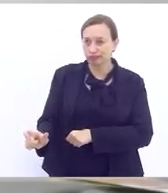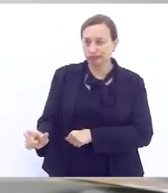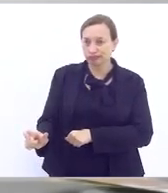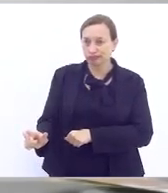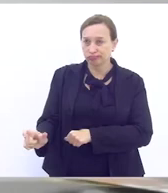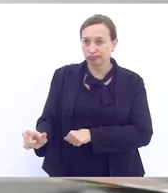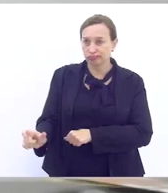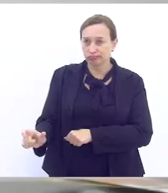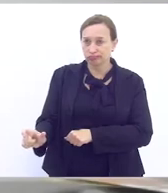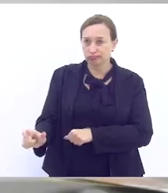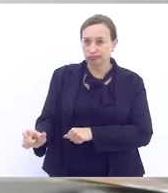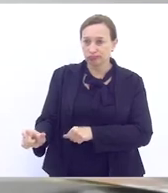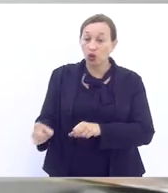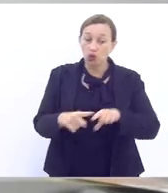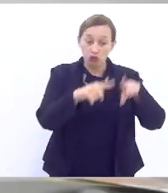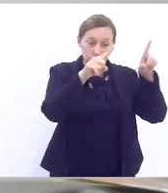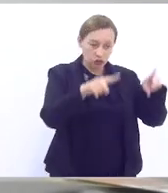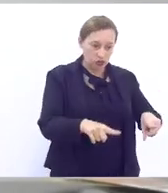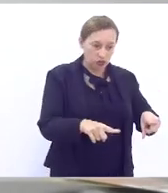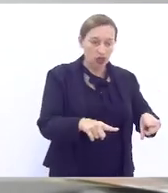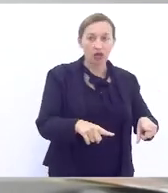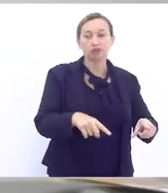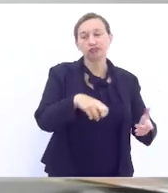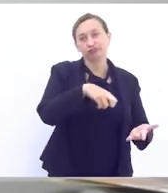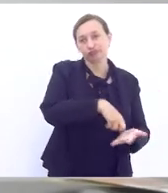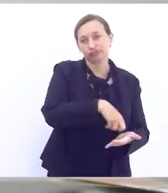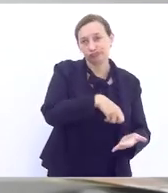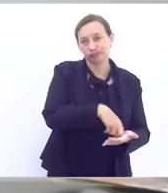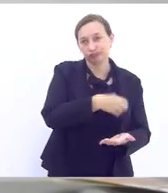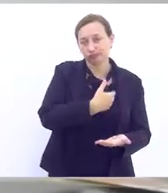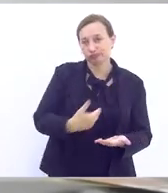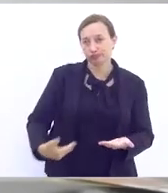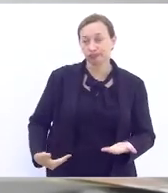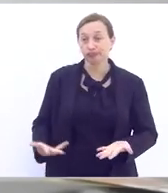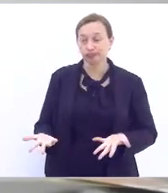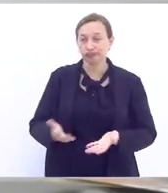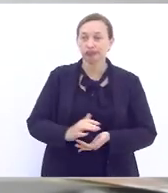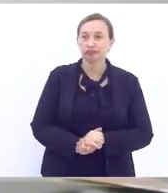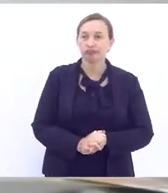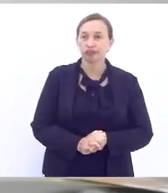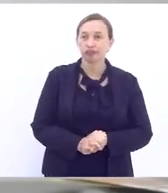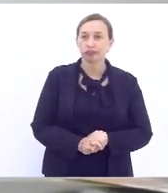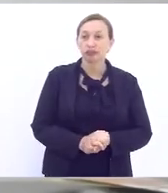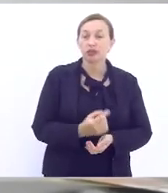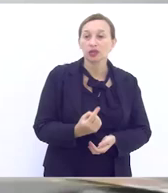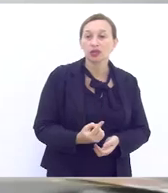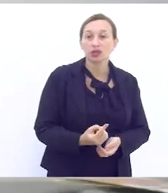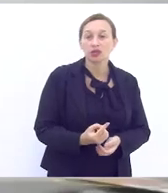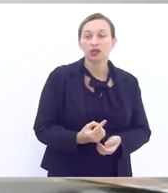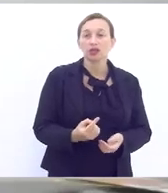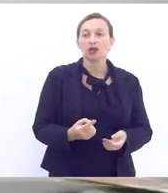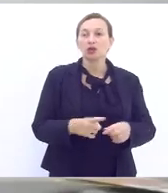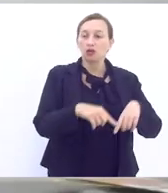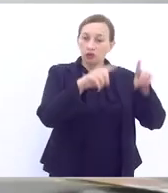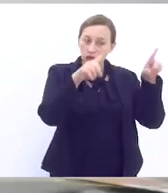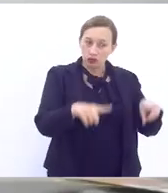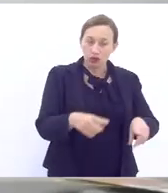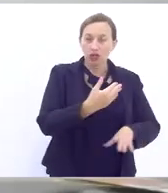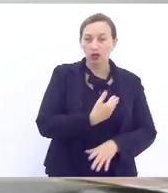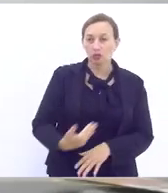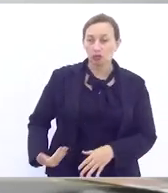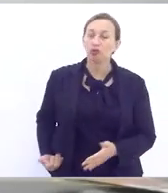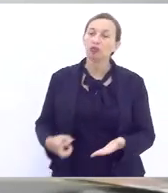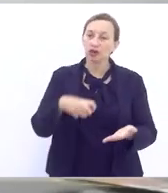o funcionalismo público não é especificamente o Engenheiro Cardeal não é um funcionalismo público